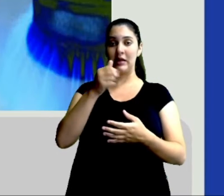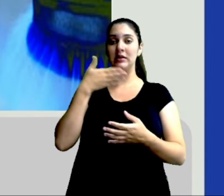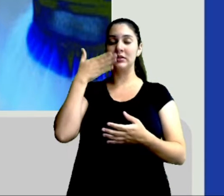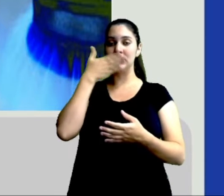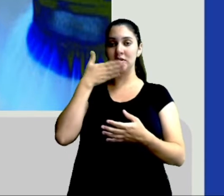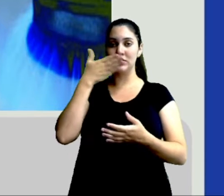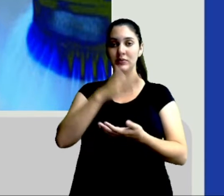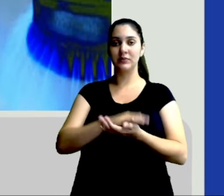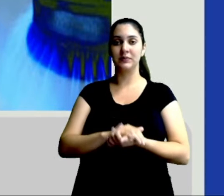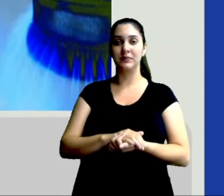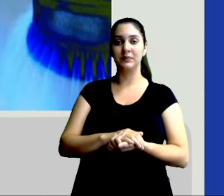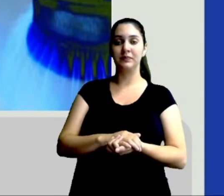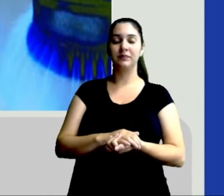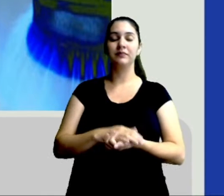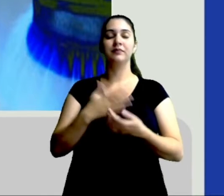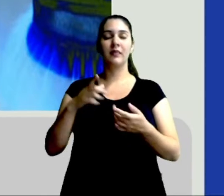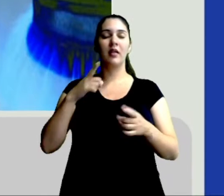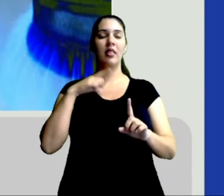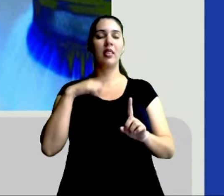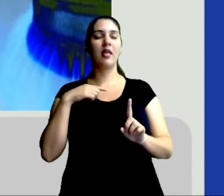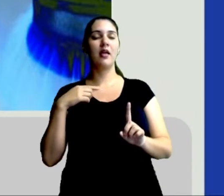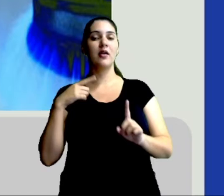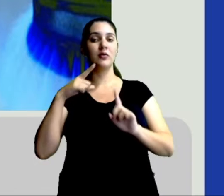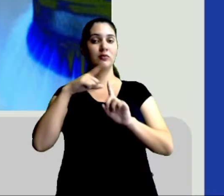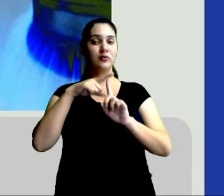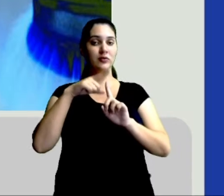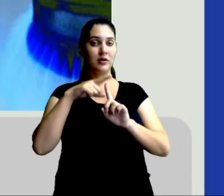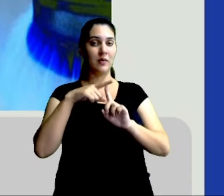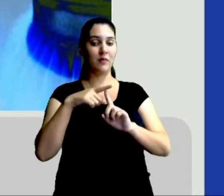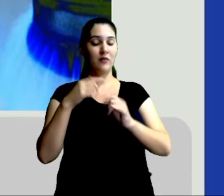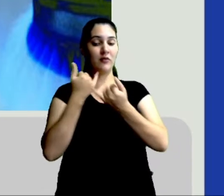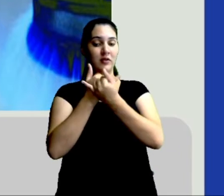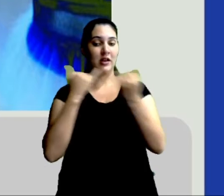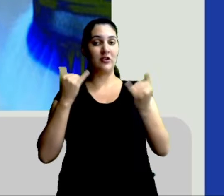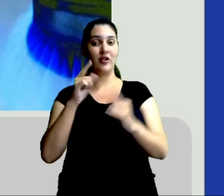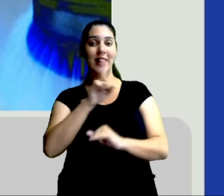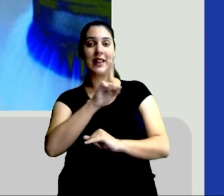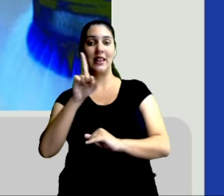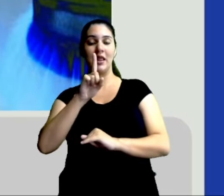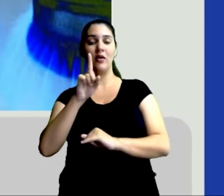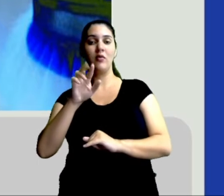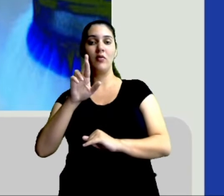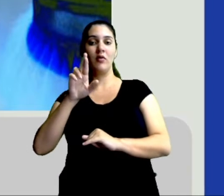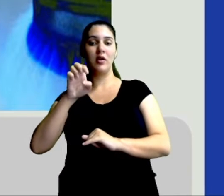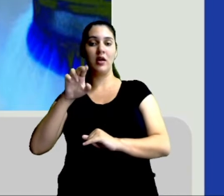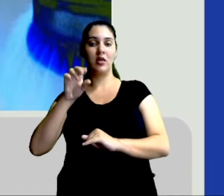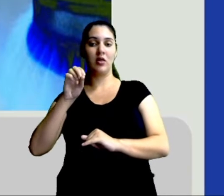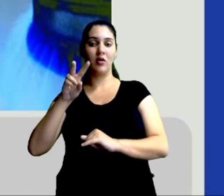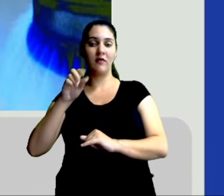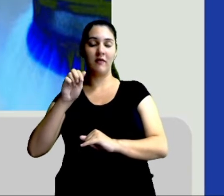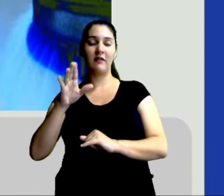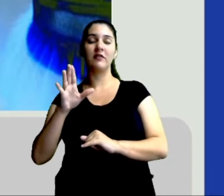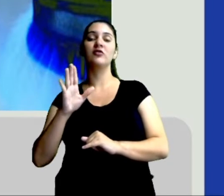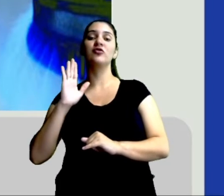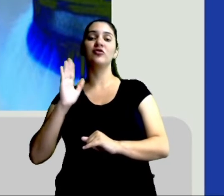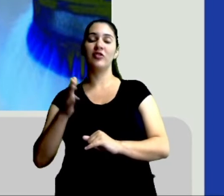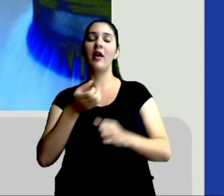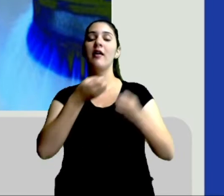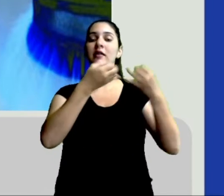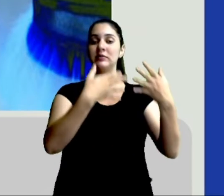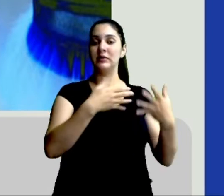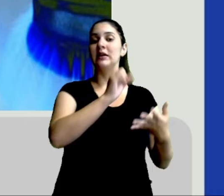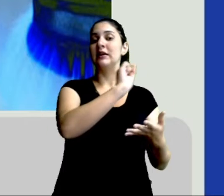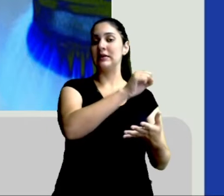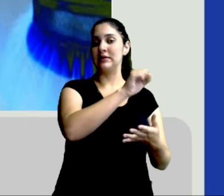cana-de-açúcar. Fontes de energias não renováveis. A gente falou um pouquinho a respeito das renováveis, agora a gente vai falar um pouquinho